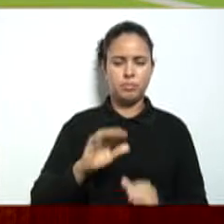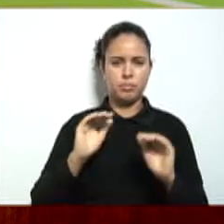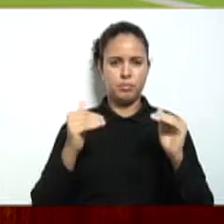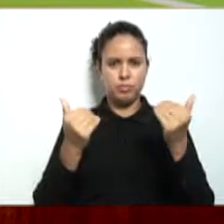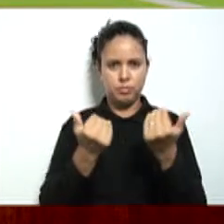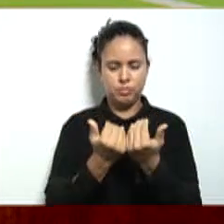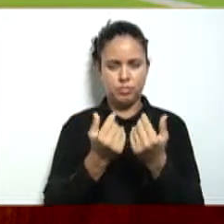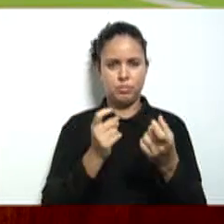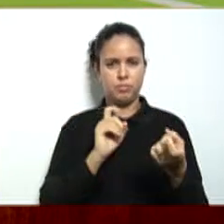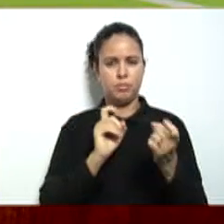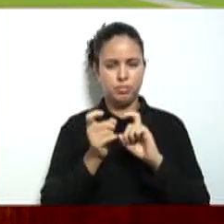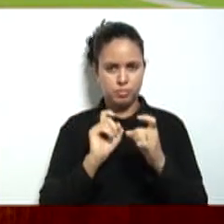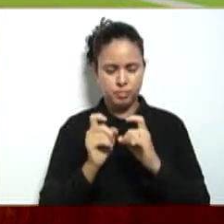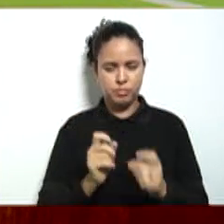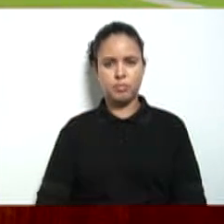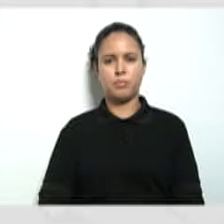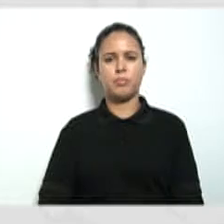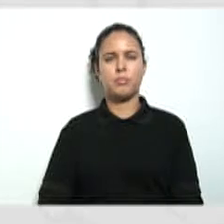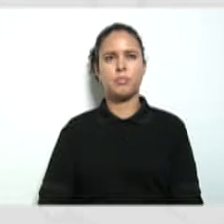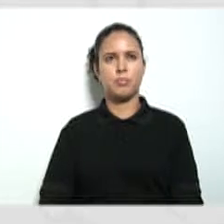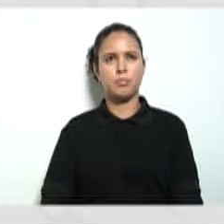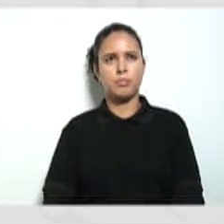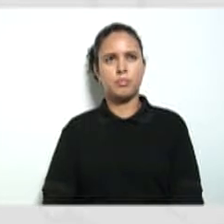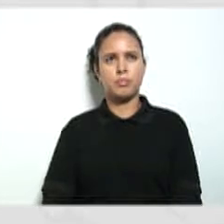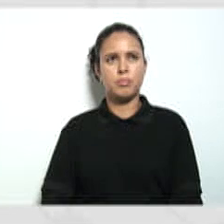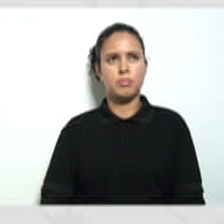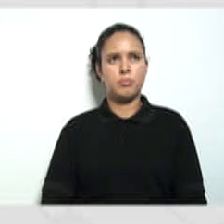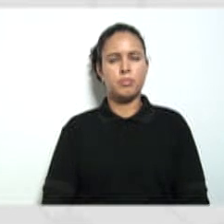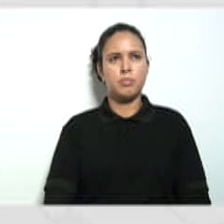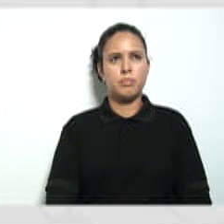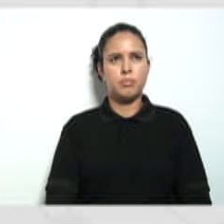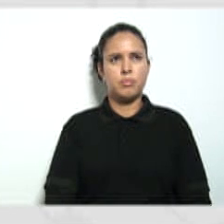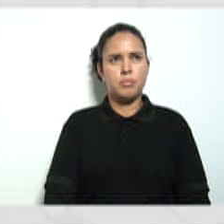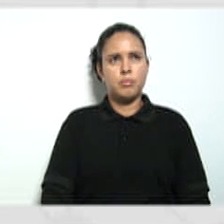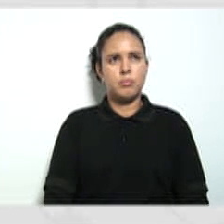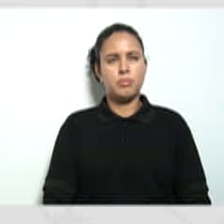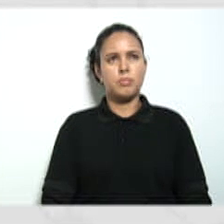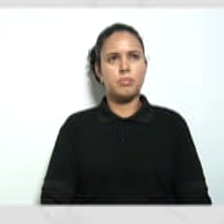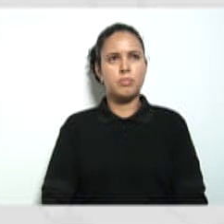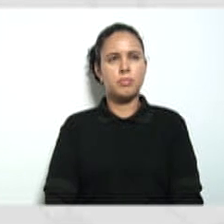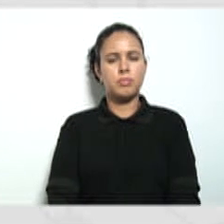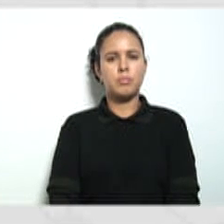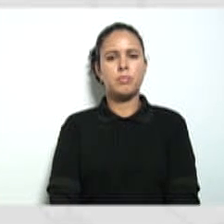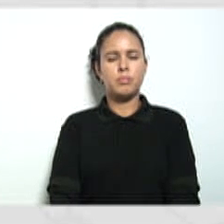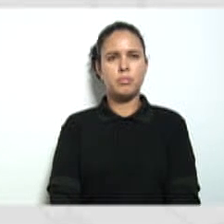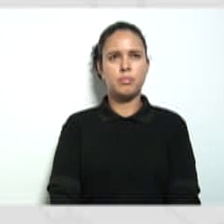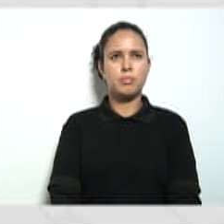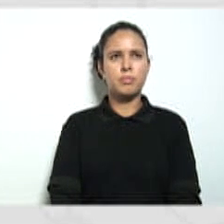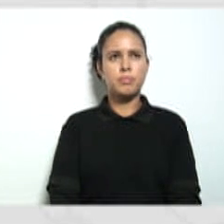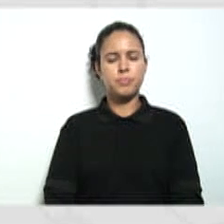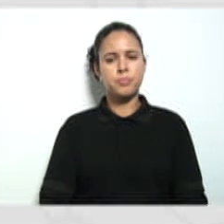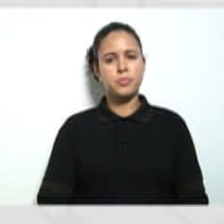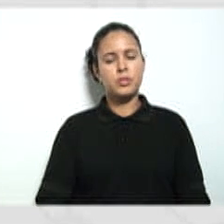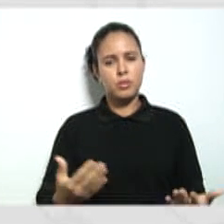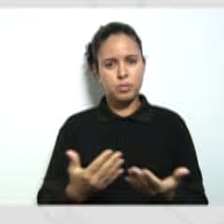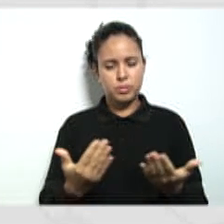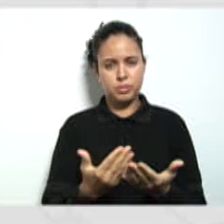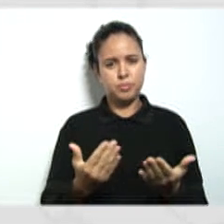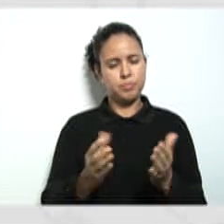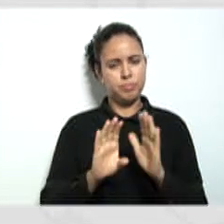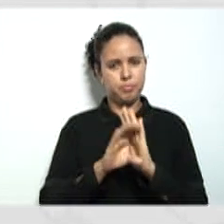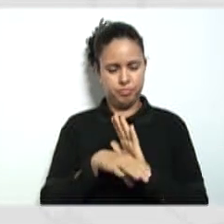naquela reunião. Ótimo, nós vamos fazer uma tentativa de explicar isso na prática nessa aula ainda, viu, gente? Esses conceitos vão